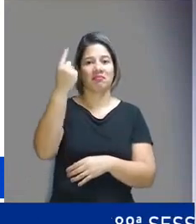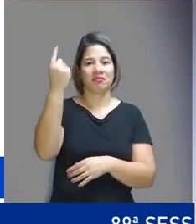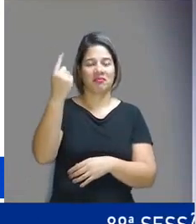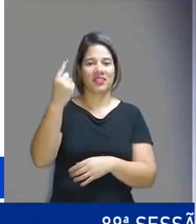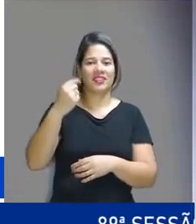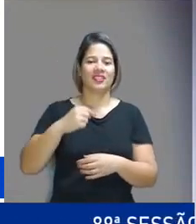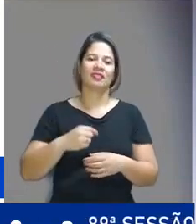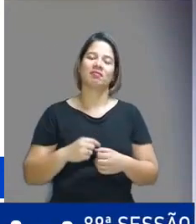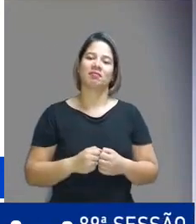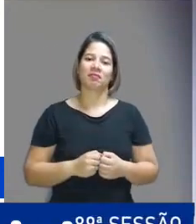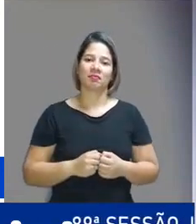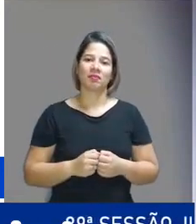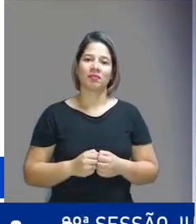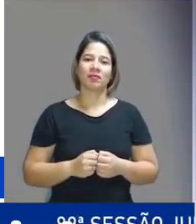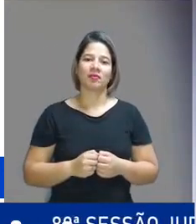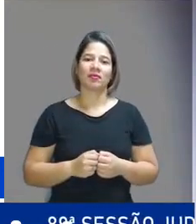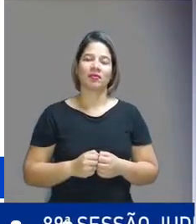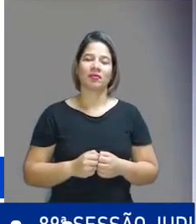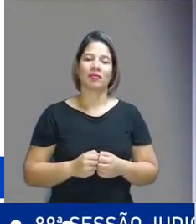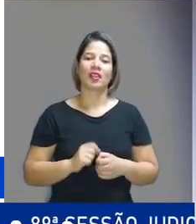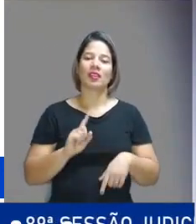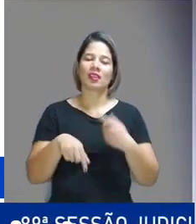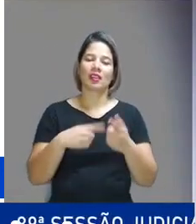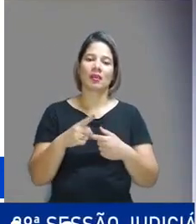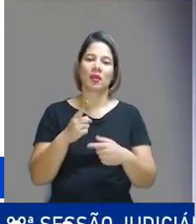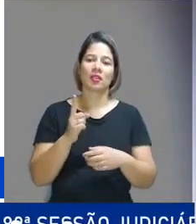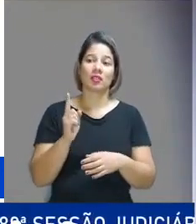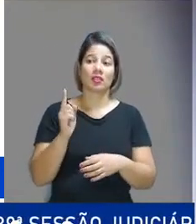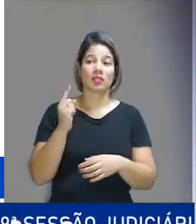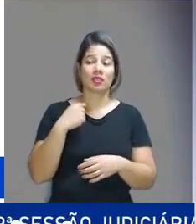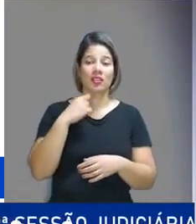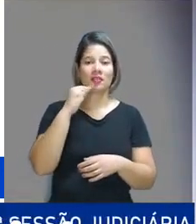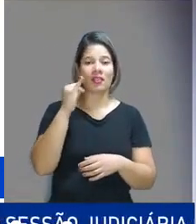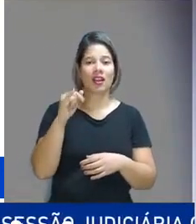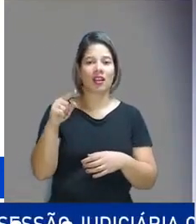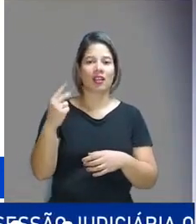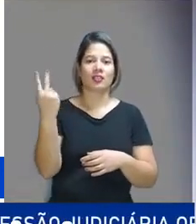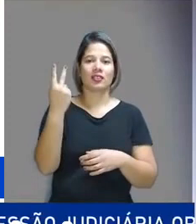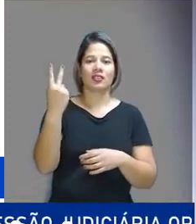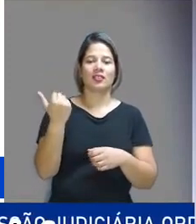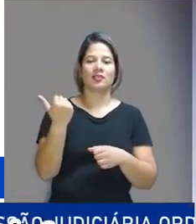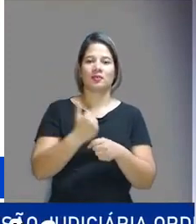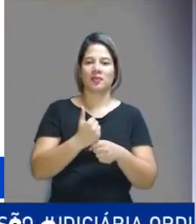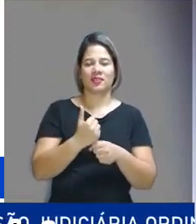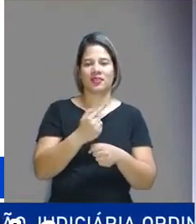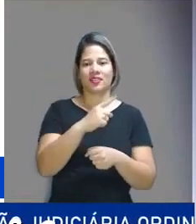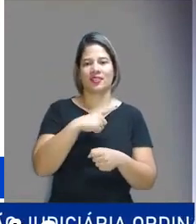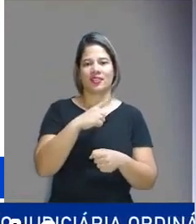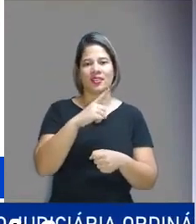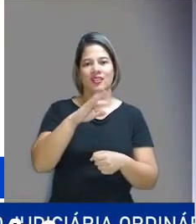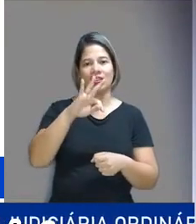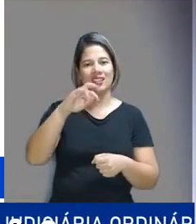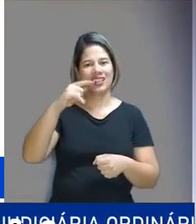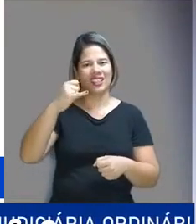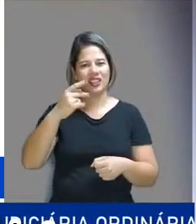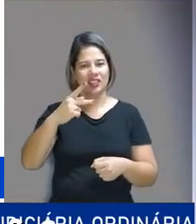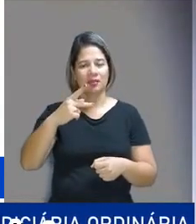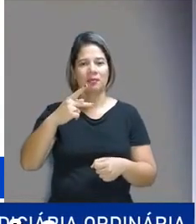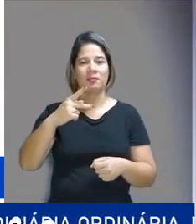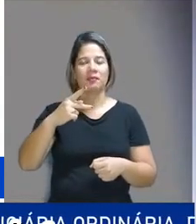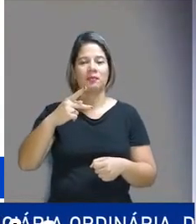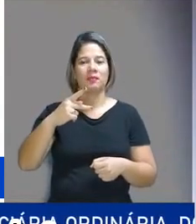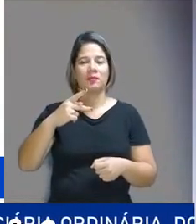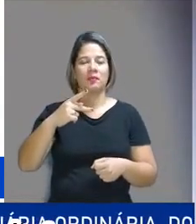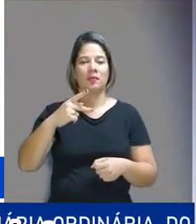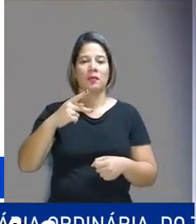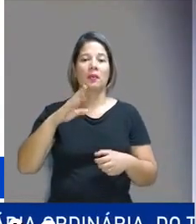juiz do Tribunal de Justiça do Estado do Amapá. E agora, depois de muitos outros momentos